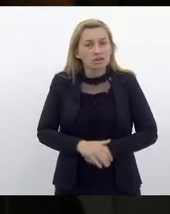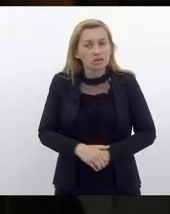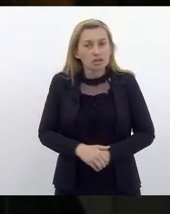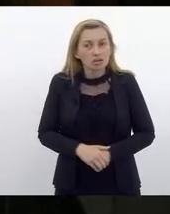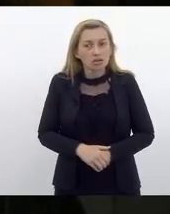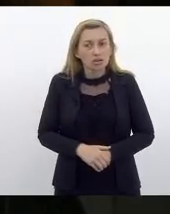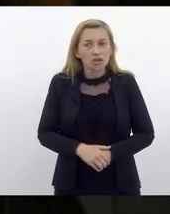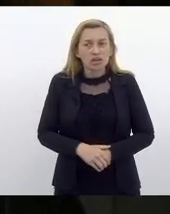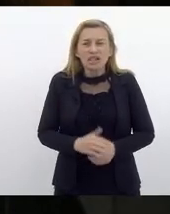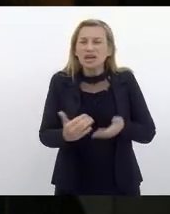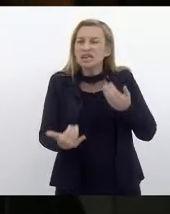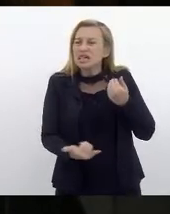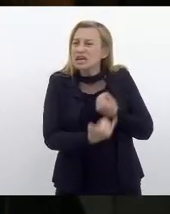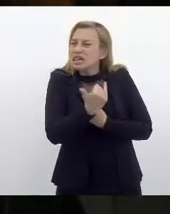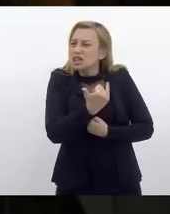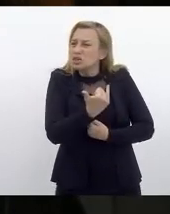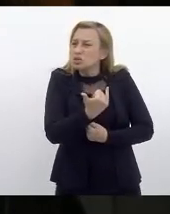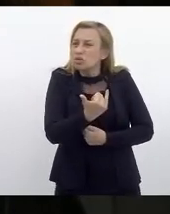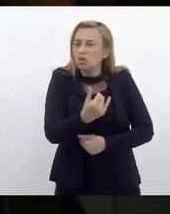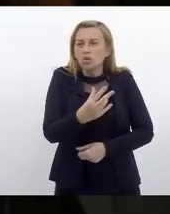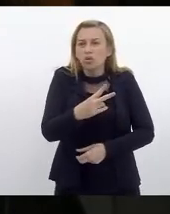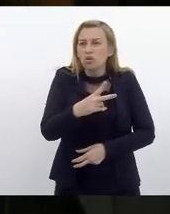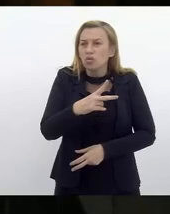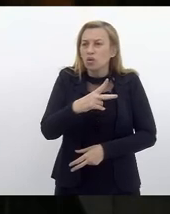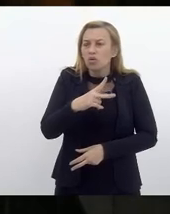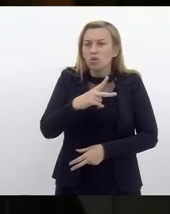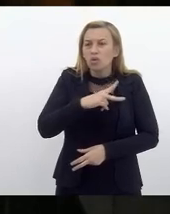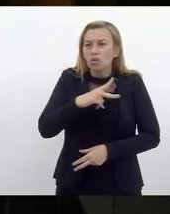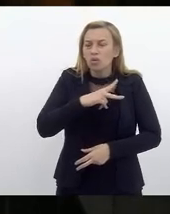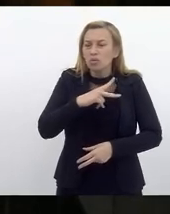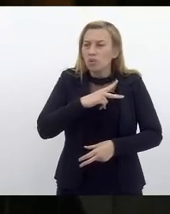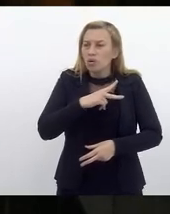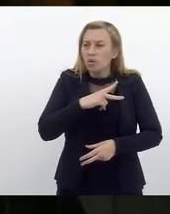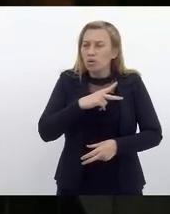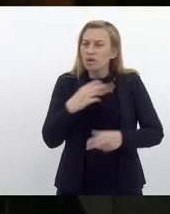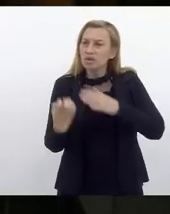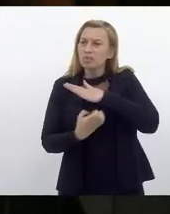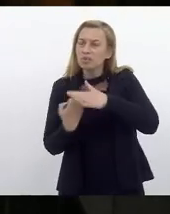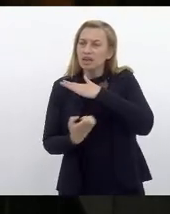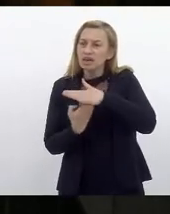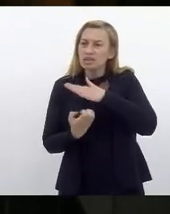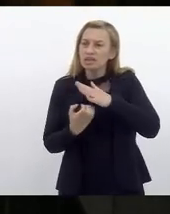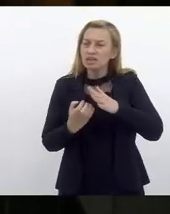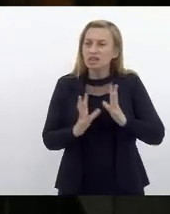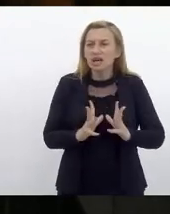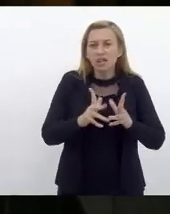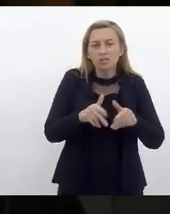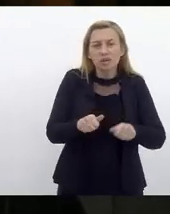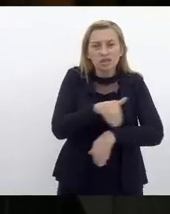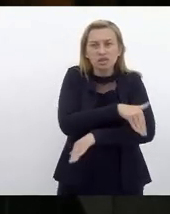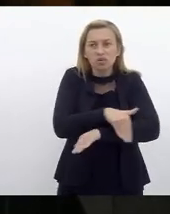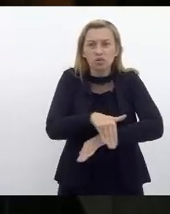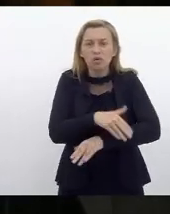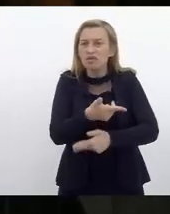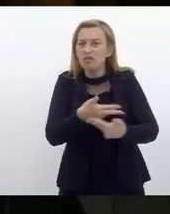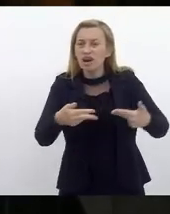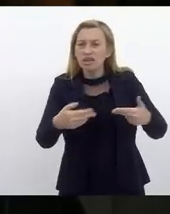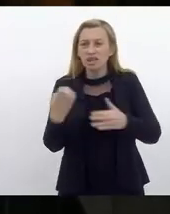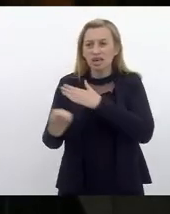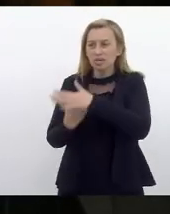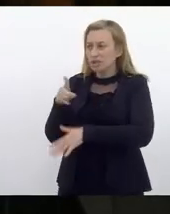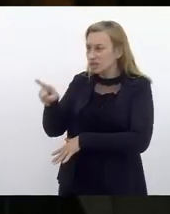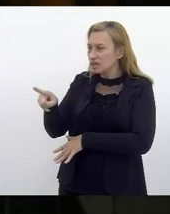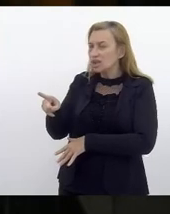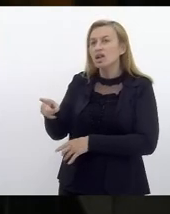que enganou a própria classe da Conlurb? Muitos ali com certeza acreditaram que seria